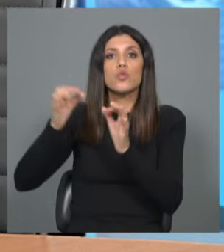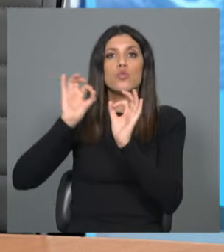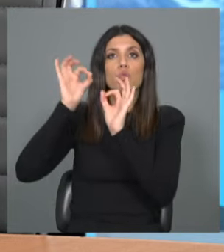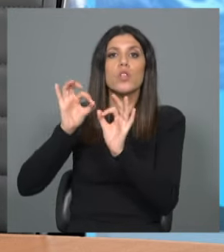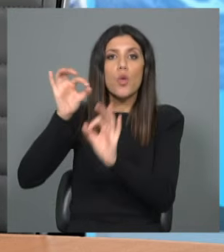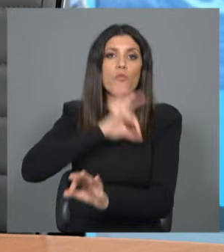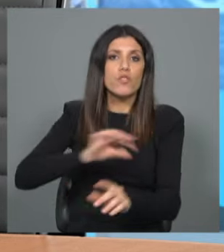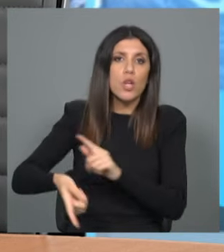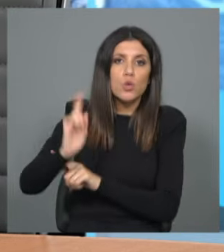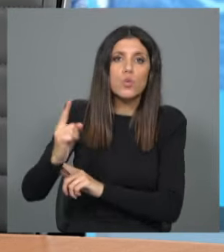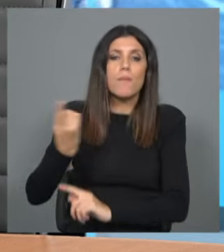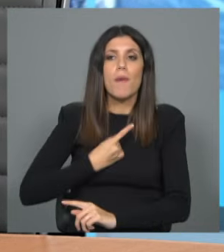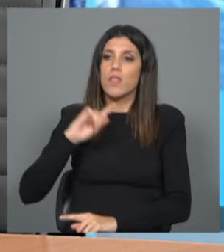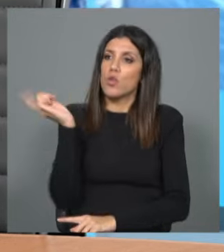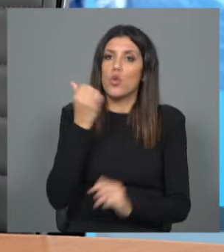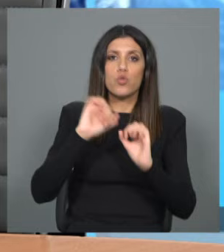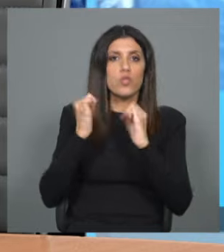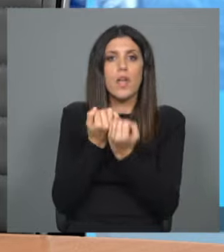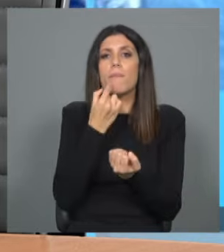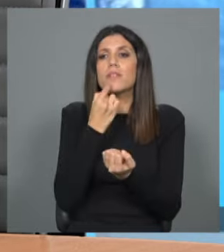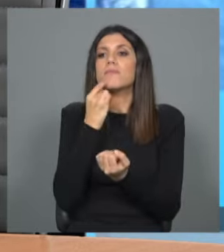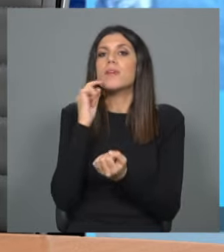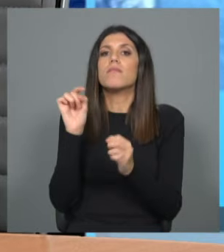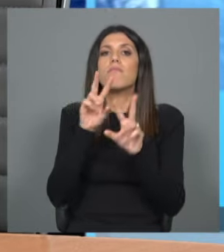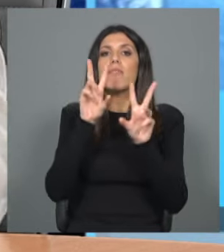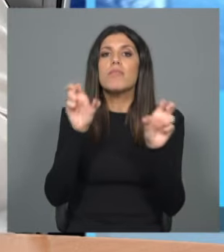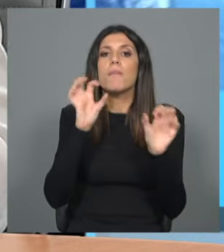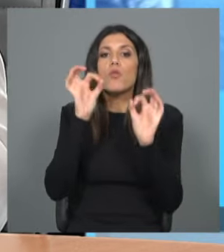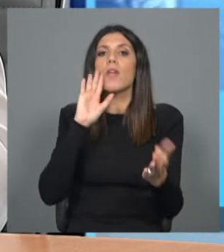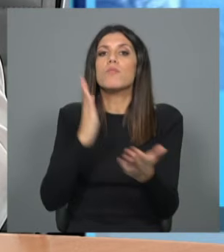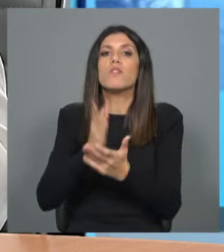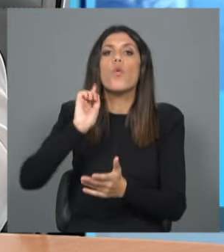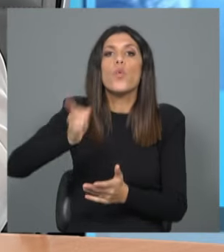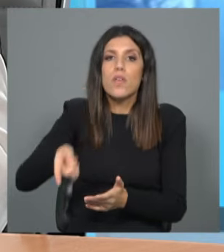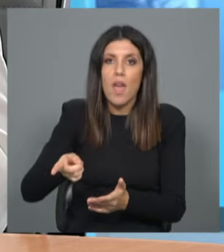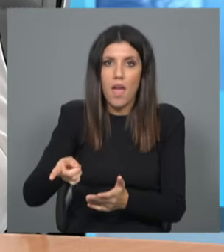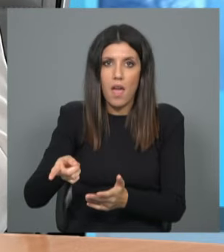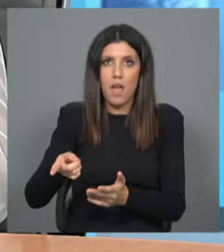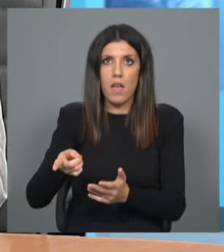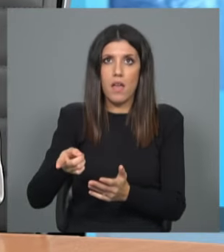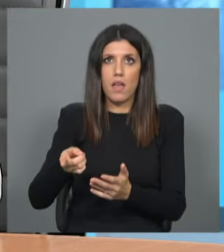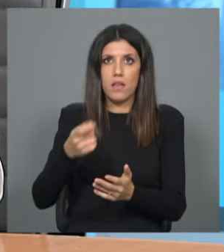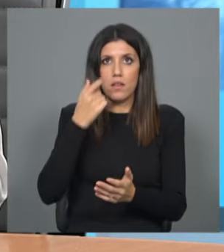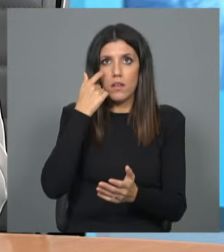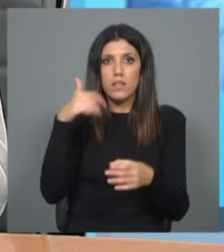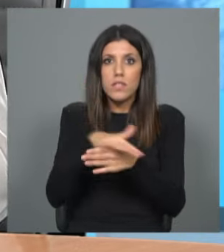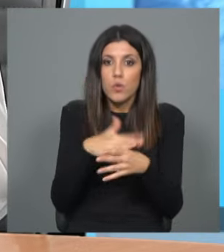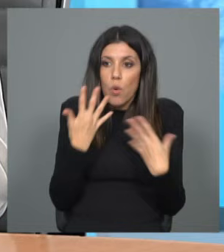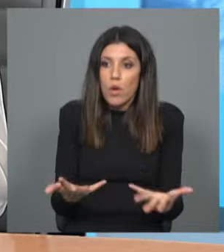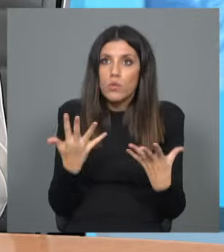Nós precisamos, enquanto sociedade, perceber do que é que estamos a falar. Vai ser o contexto que temos, aquilo que é o nosso